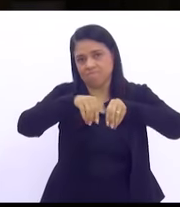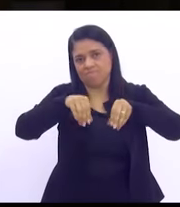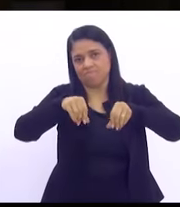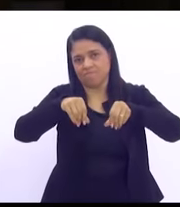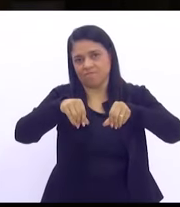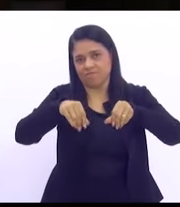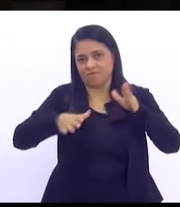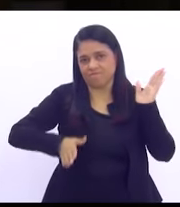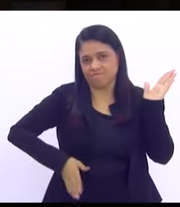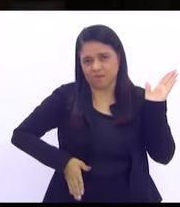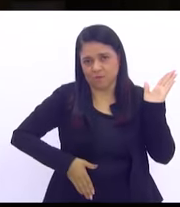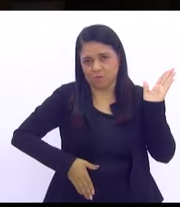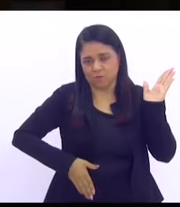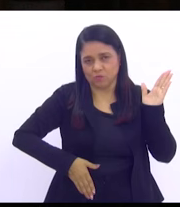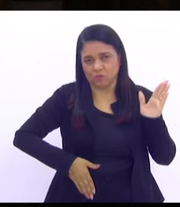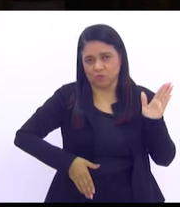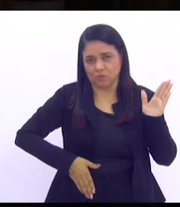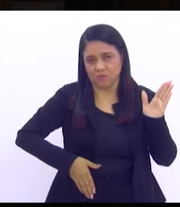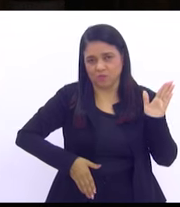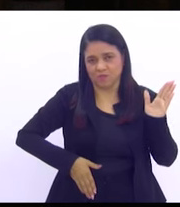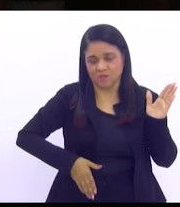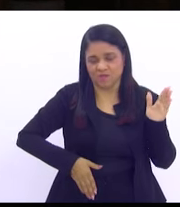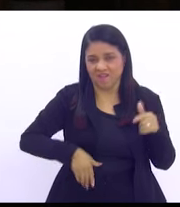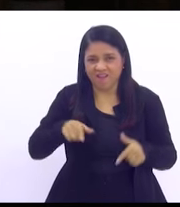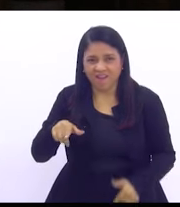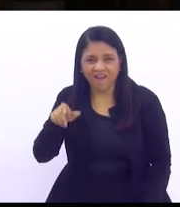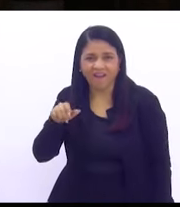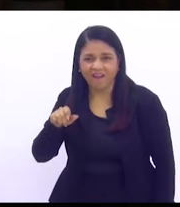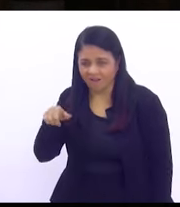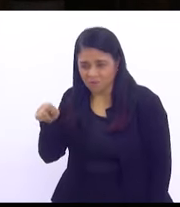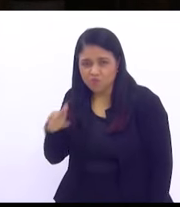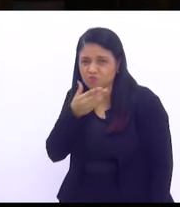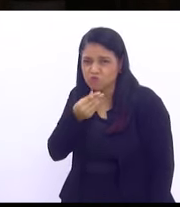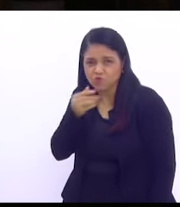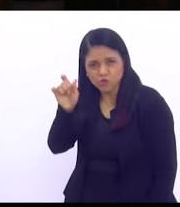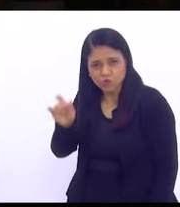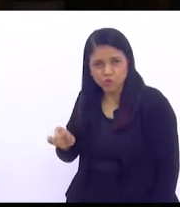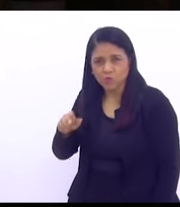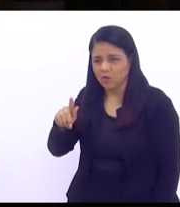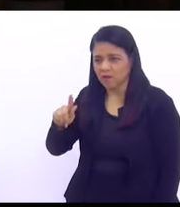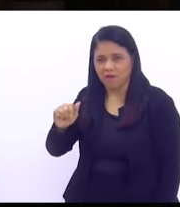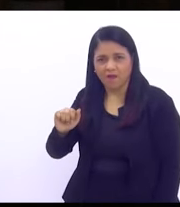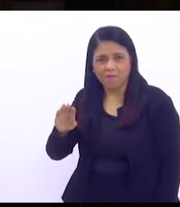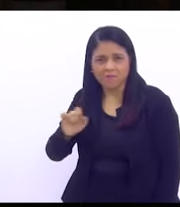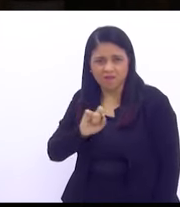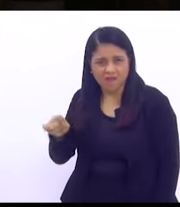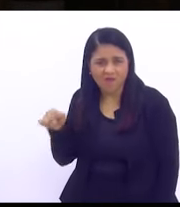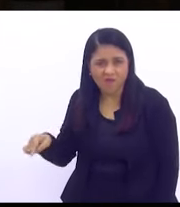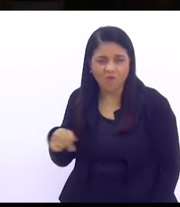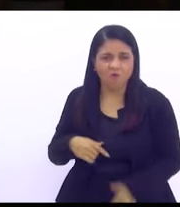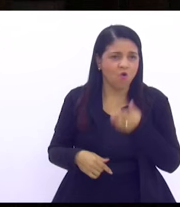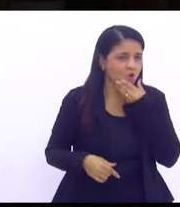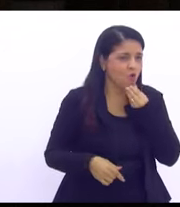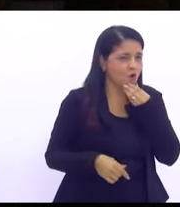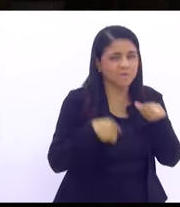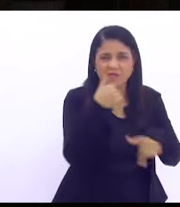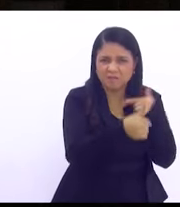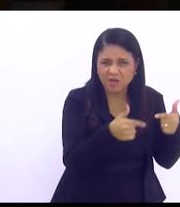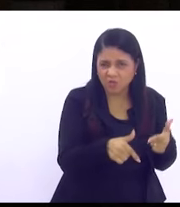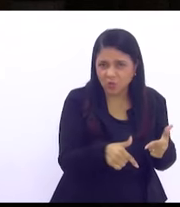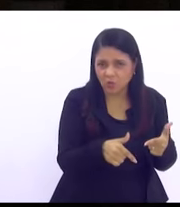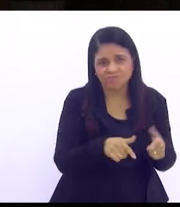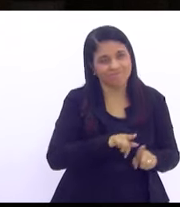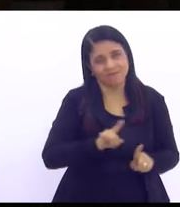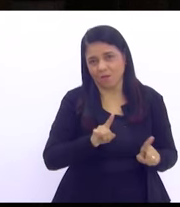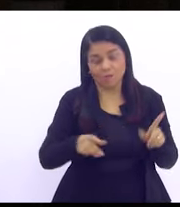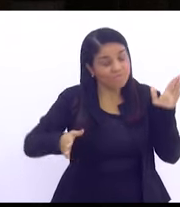para o cemitério do que o Gabriel, que era um jovem, do que um trabalhador, do que um senhor. Essa é a realidade hoje. Então, quero